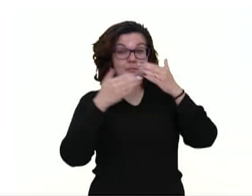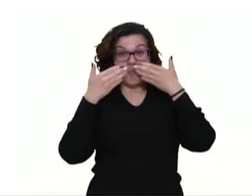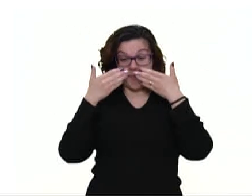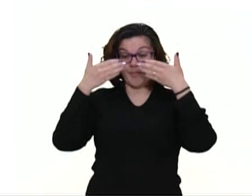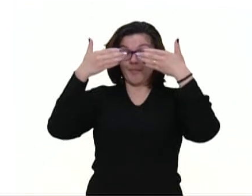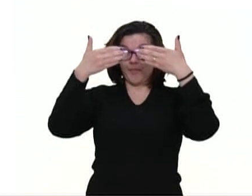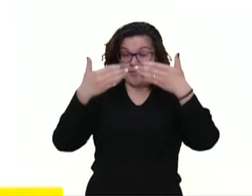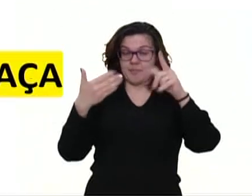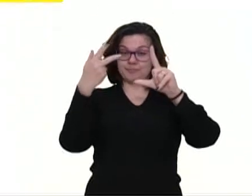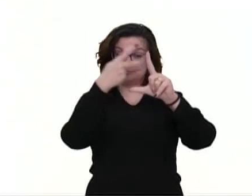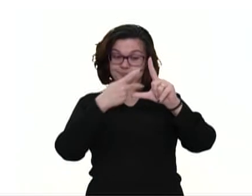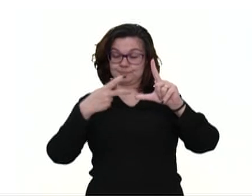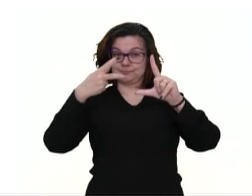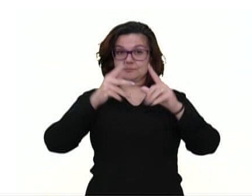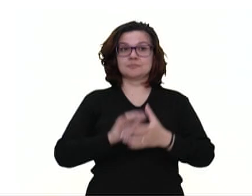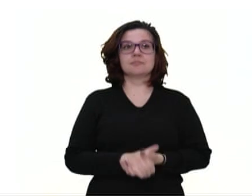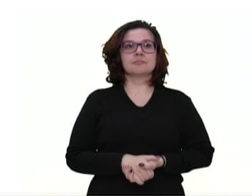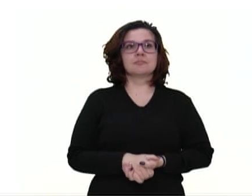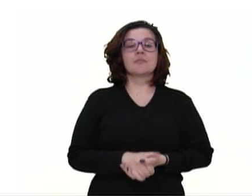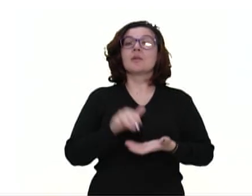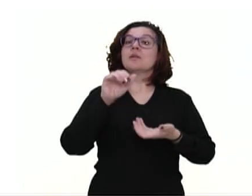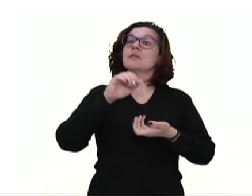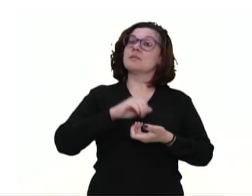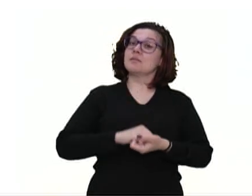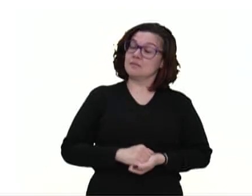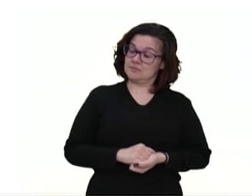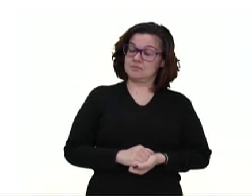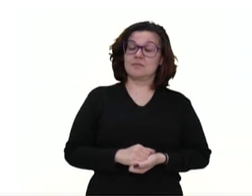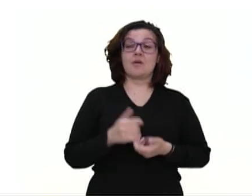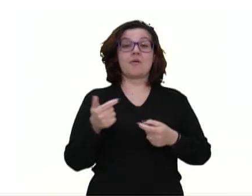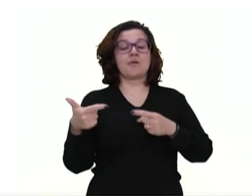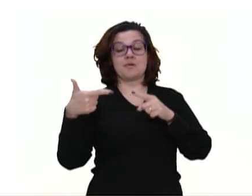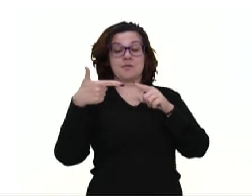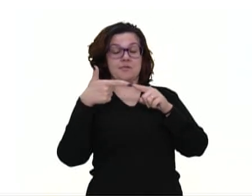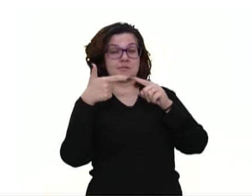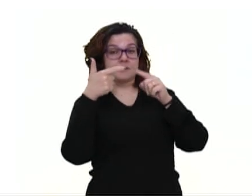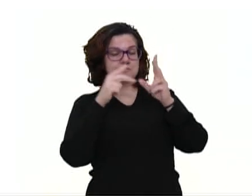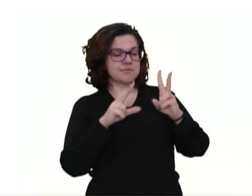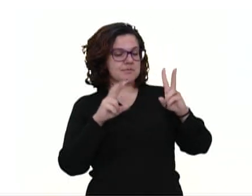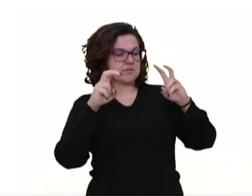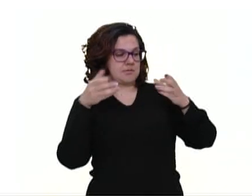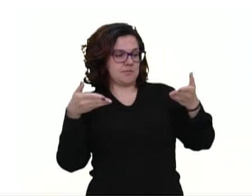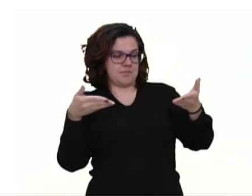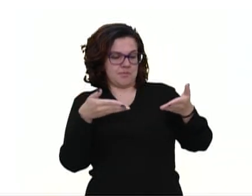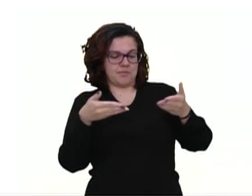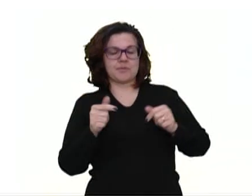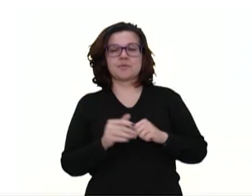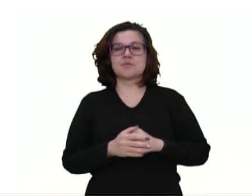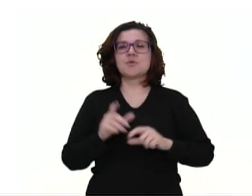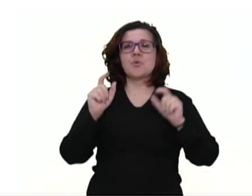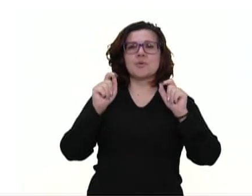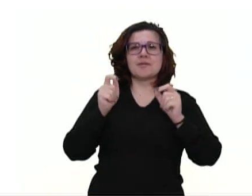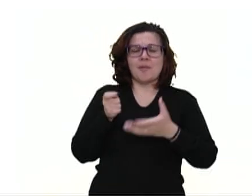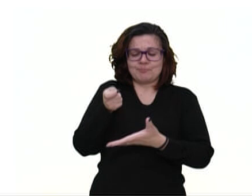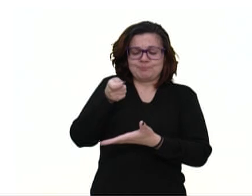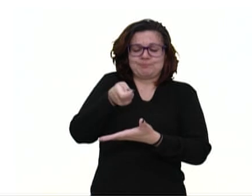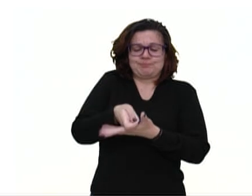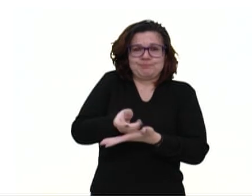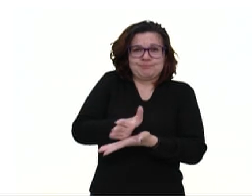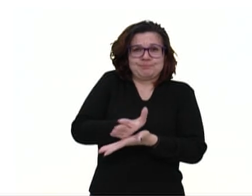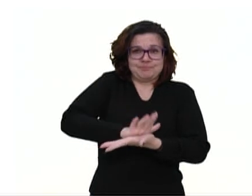em primeiro plano. Bom, nosso segundo tema para a aula de hoje são os